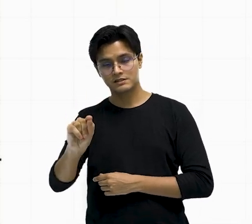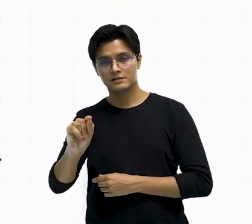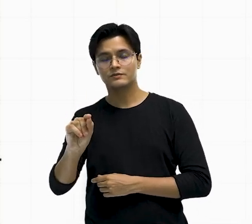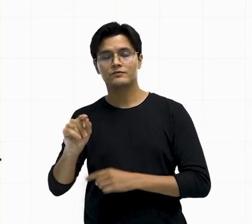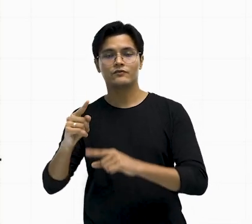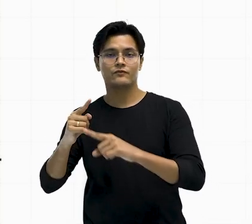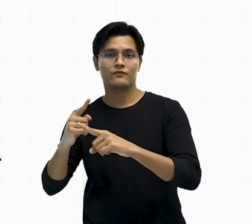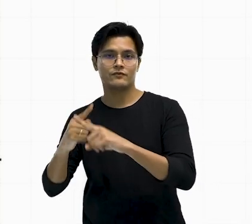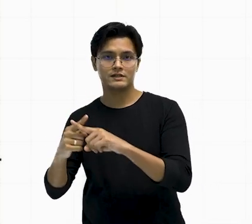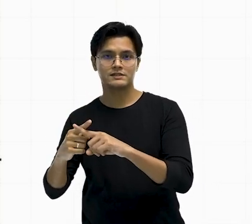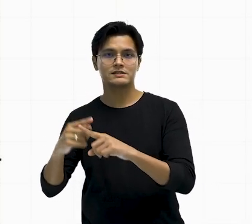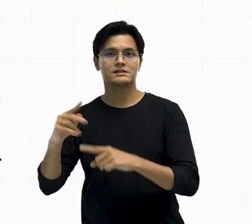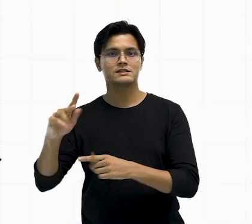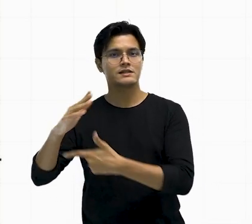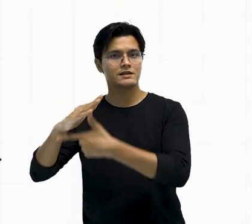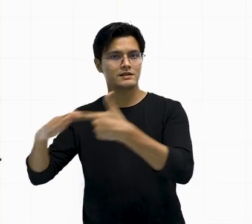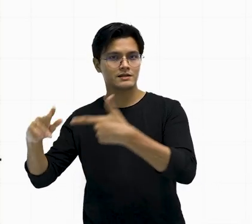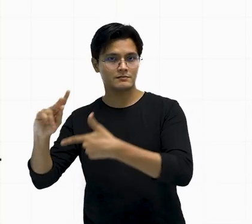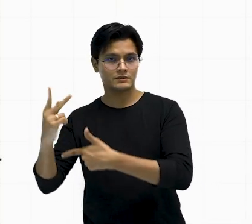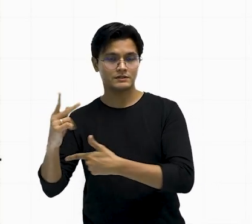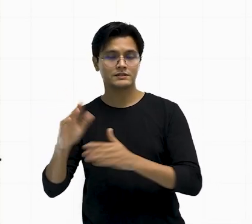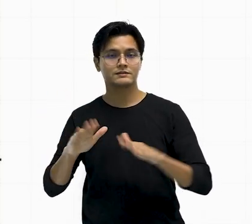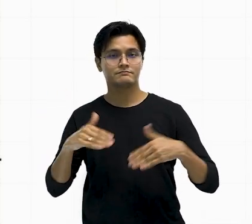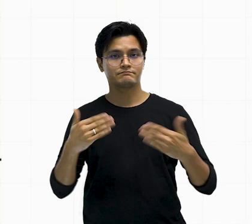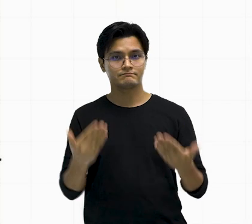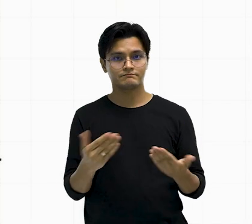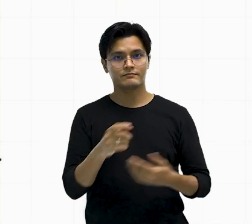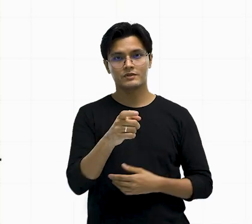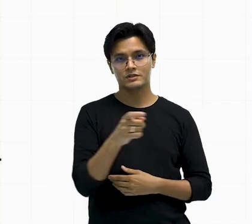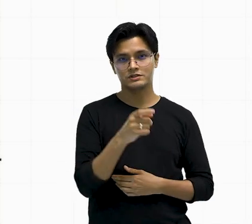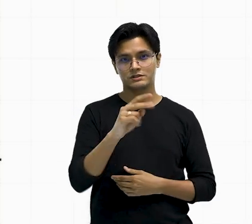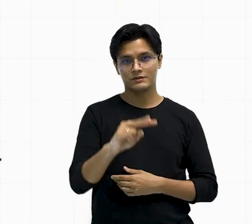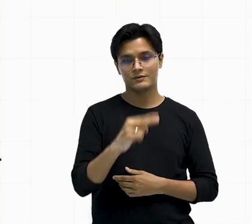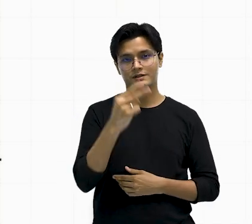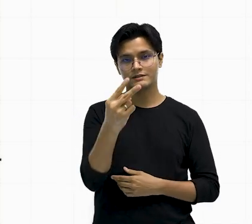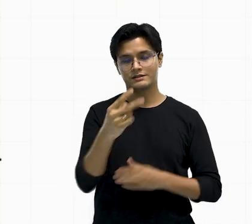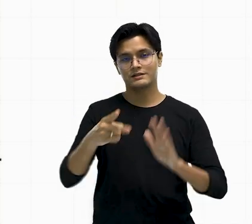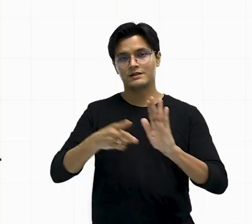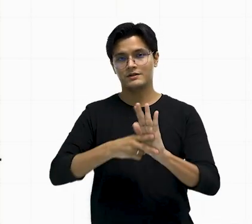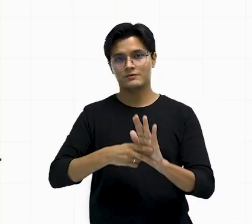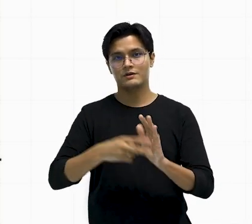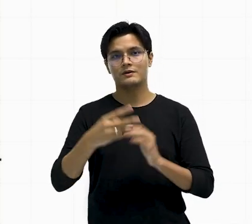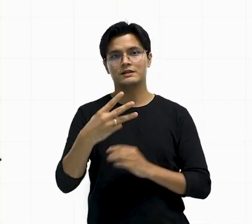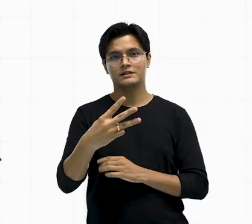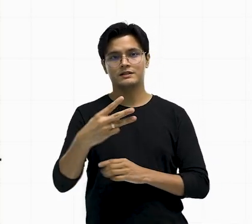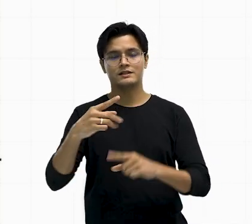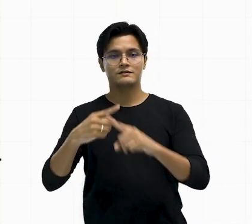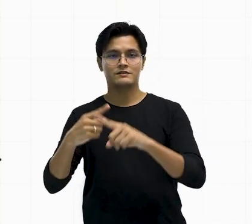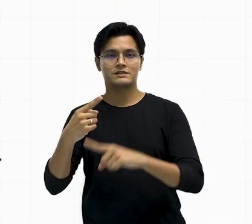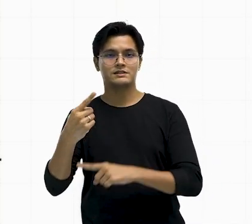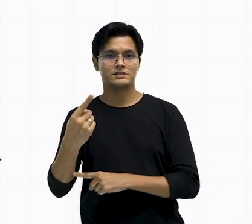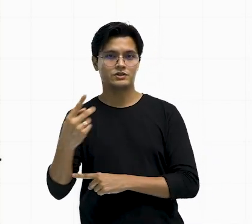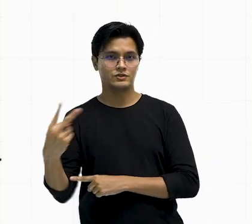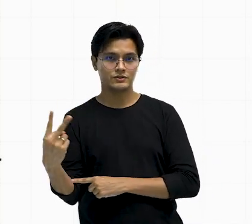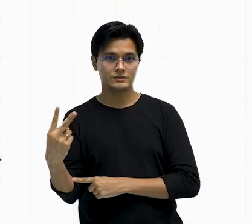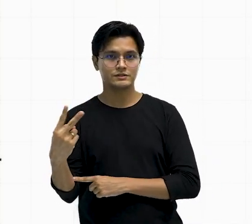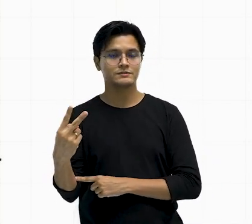hipotenusa. Então, quer dizer que x ao quadrado é igual a 3 vezes 12, tá